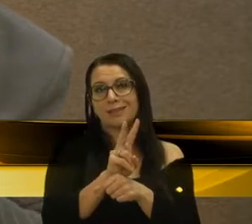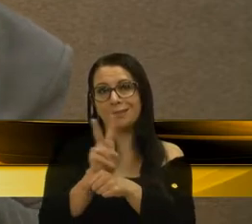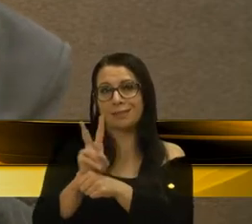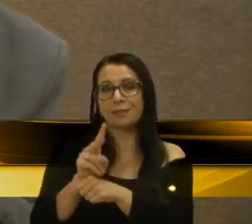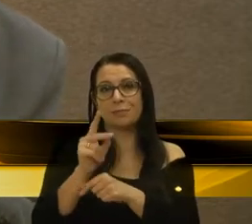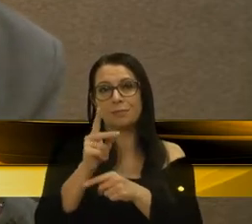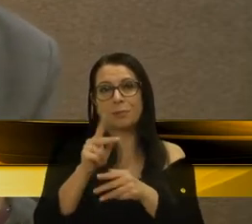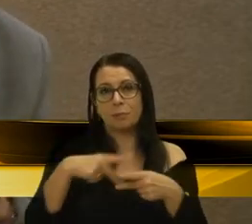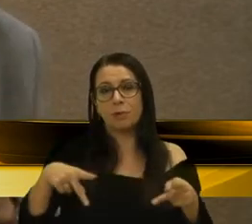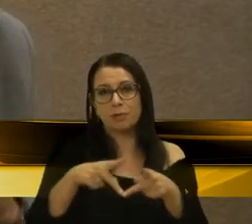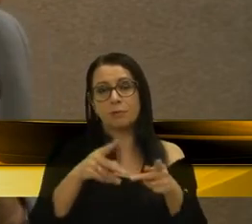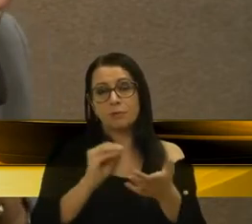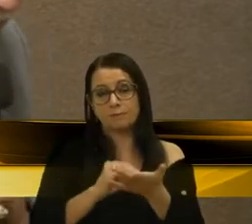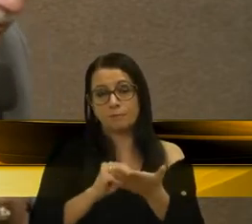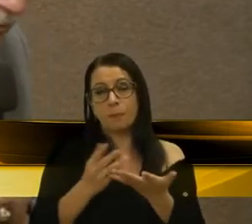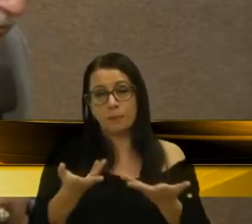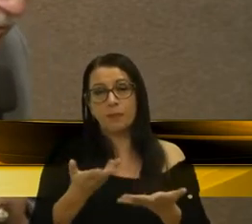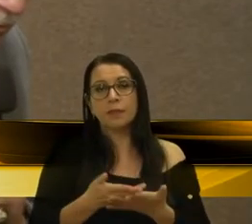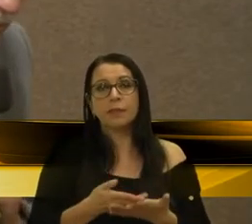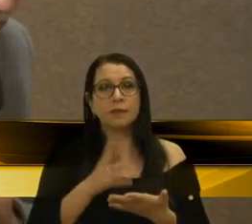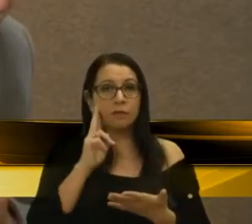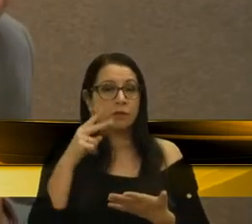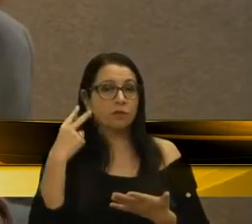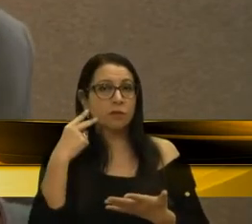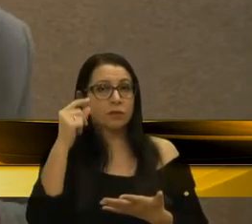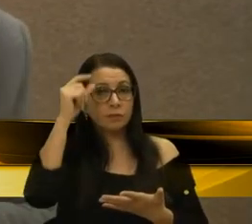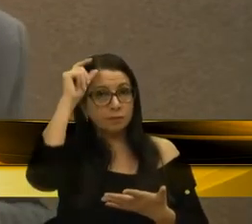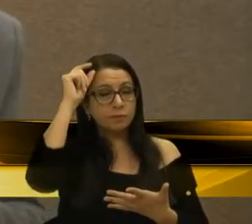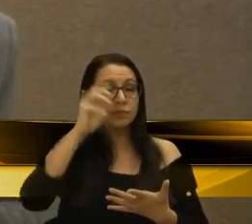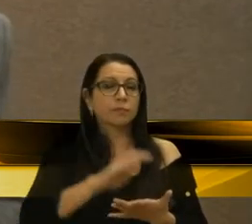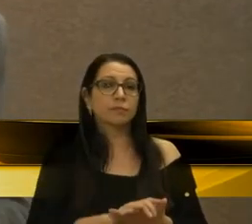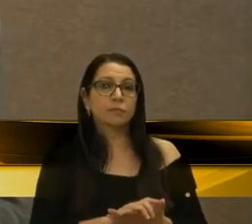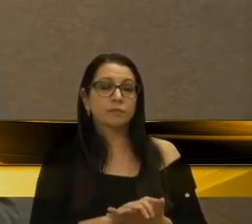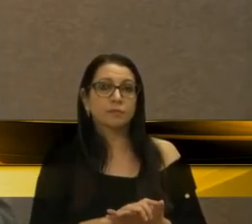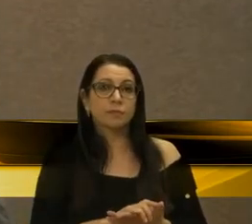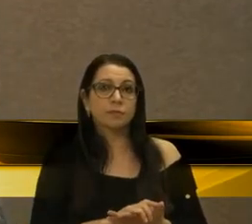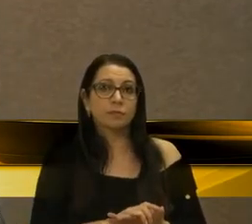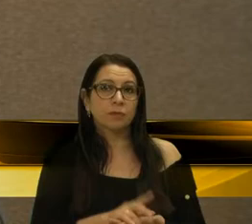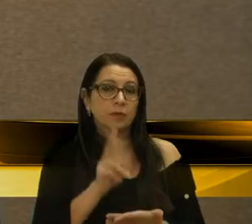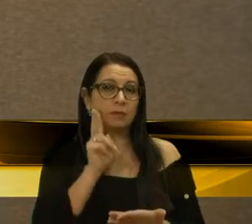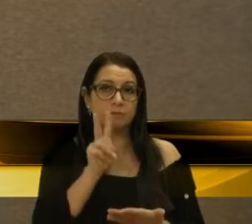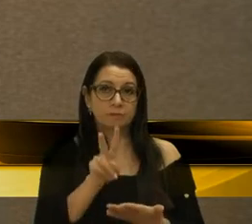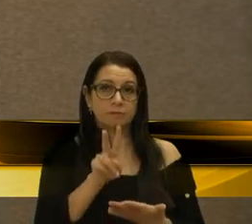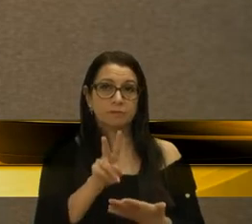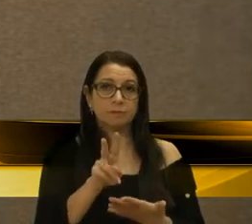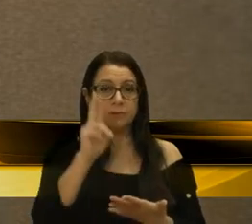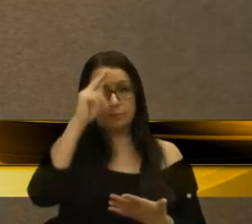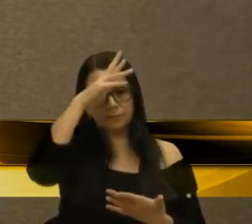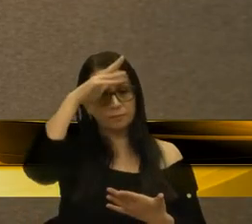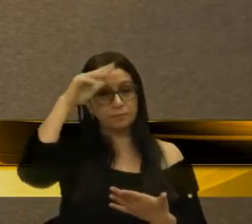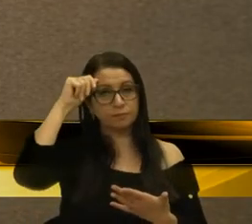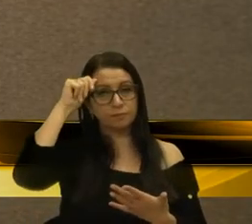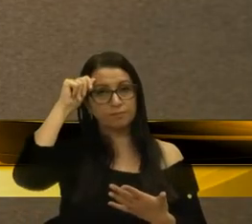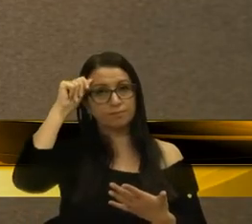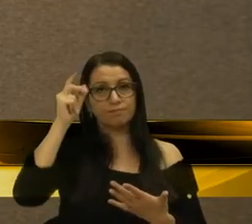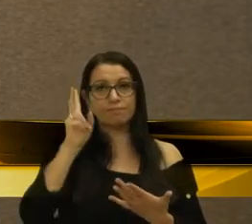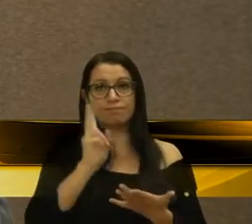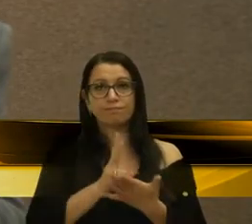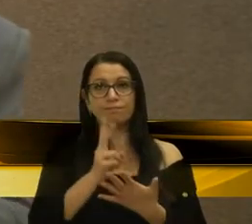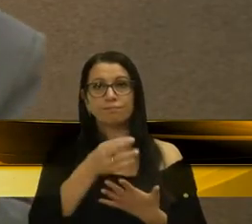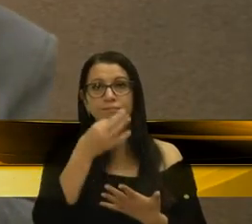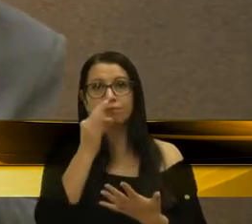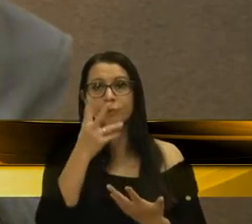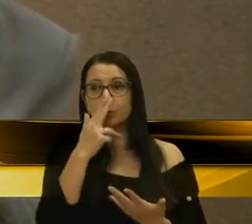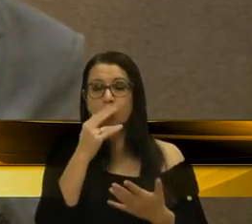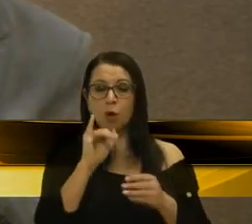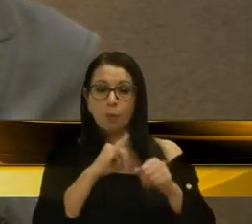eu vejo, vereador Chico Guerra, Vossa Excelência e o prefeito, mantendo Caxias como